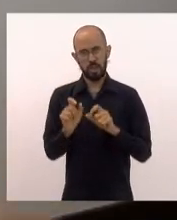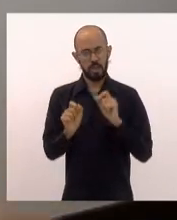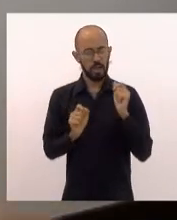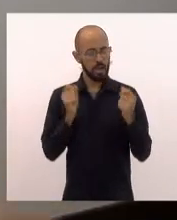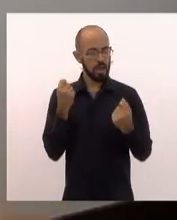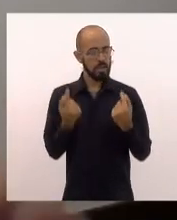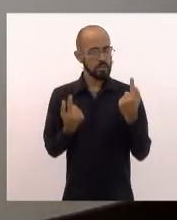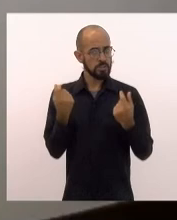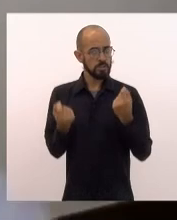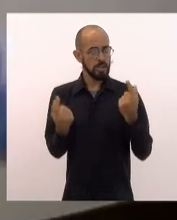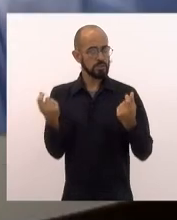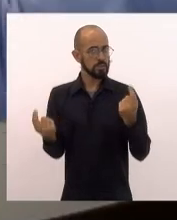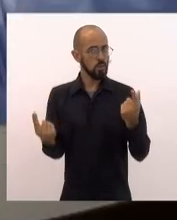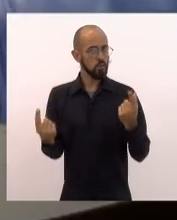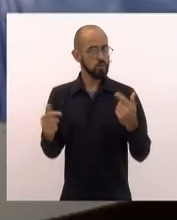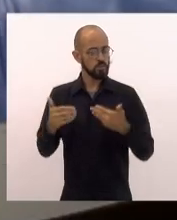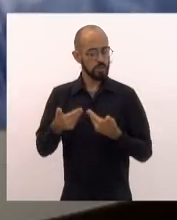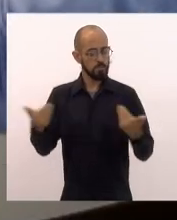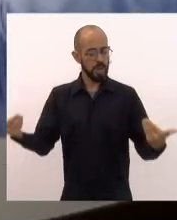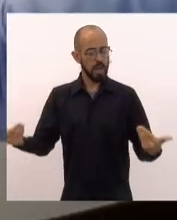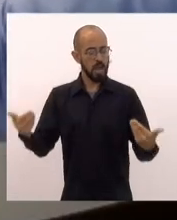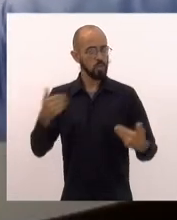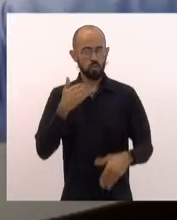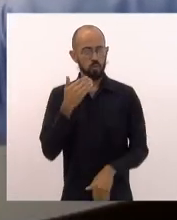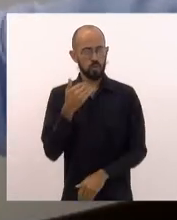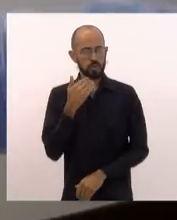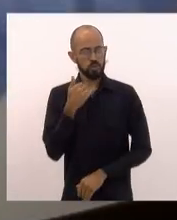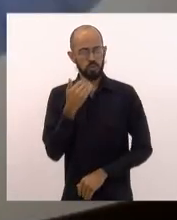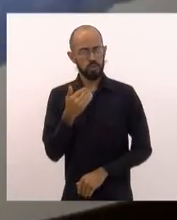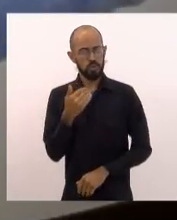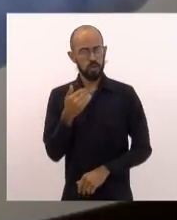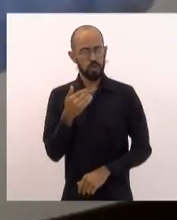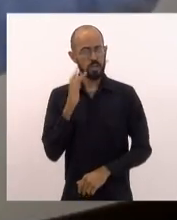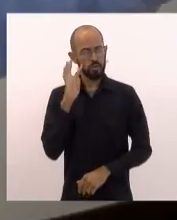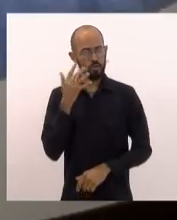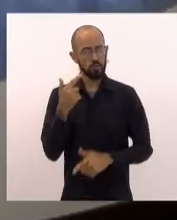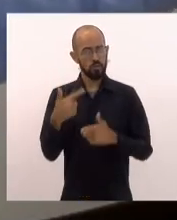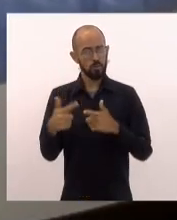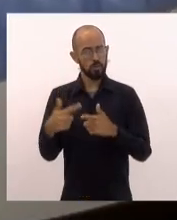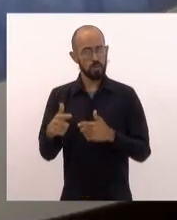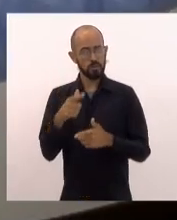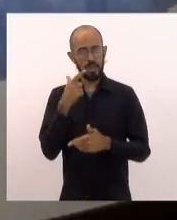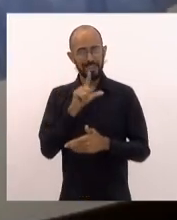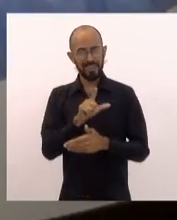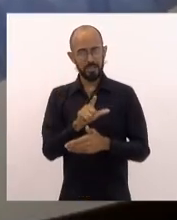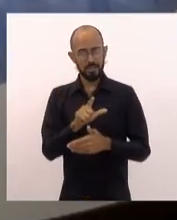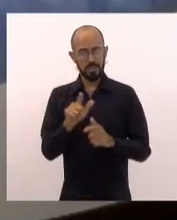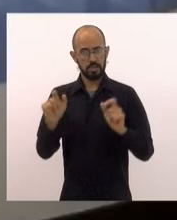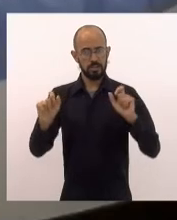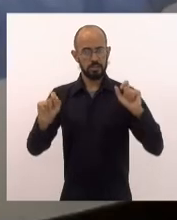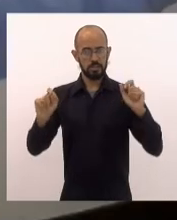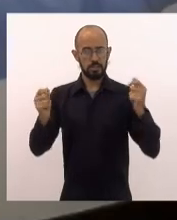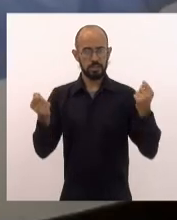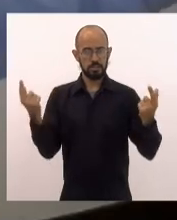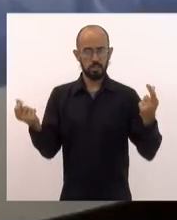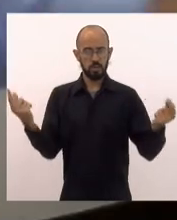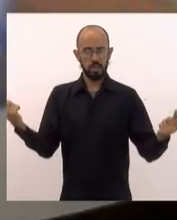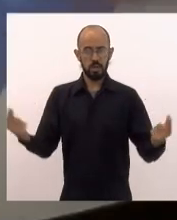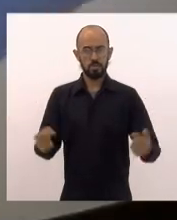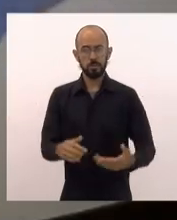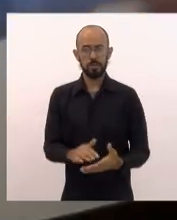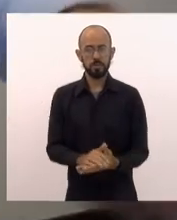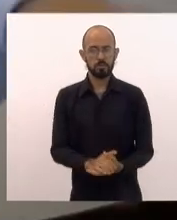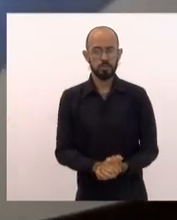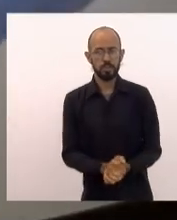de Janeiro. Resolve o problema da concessionária que ganha a licitação e resolve o problema do governador que quer mais valor de outorga